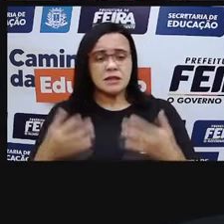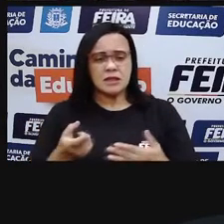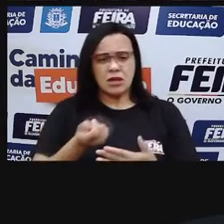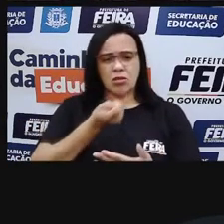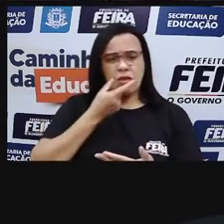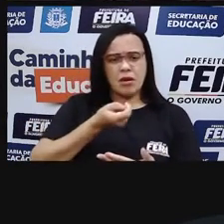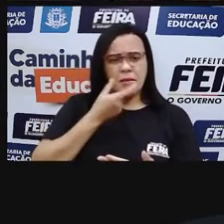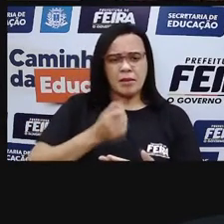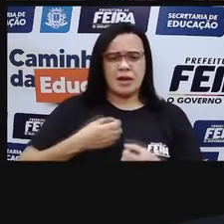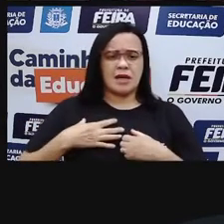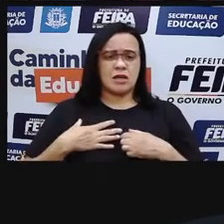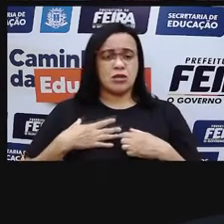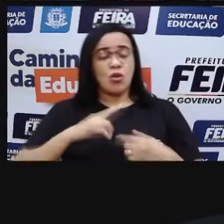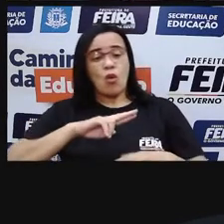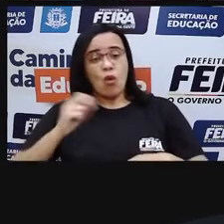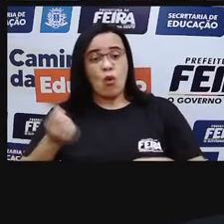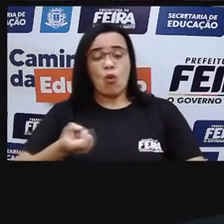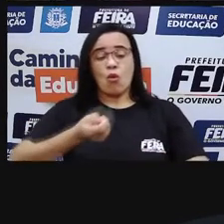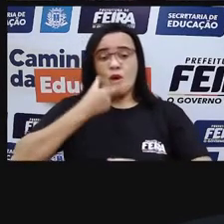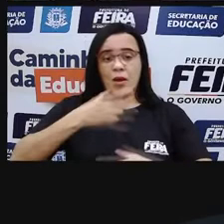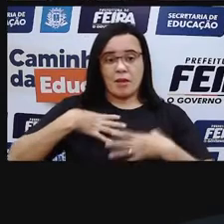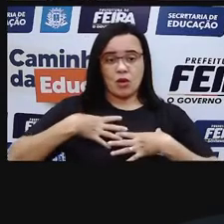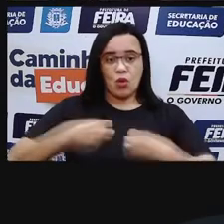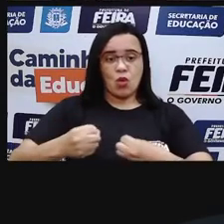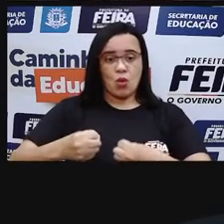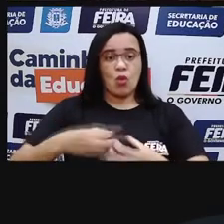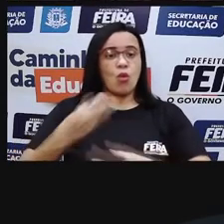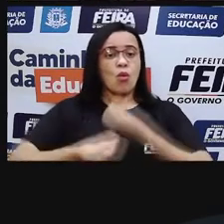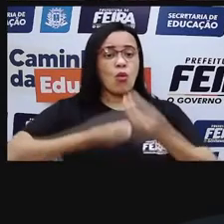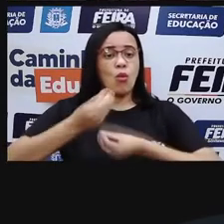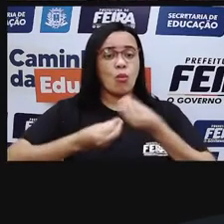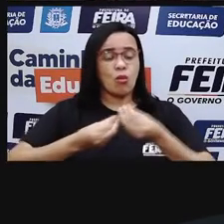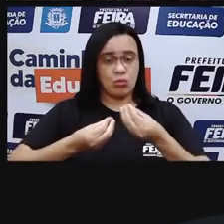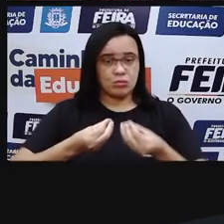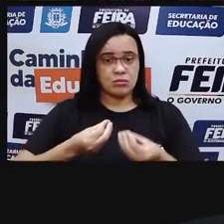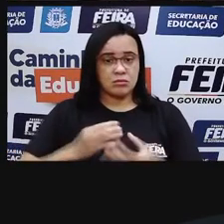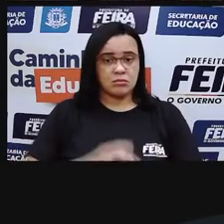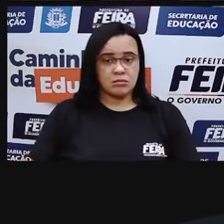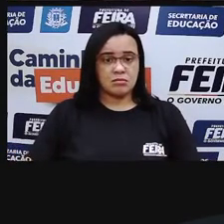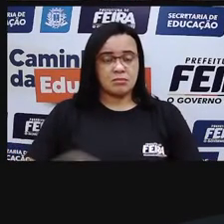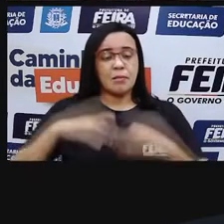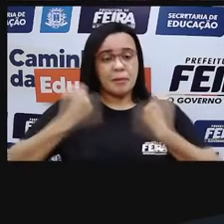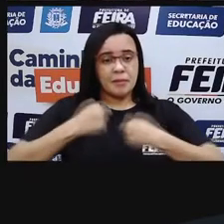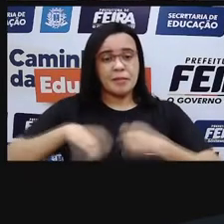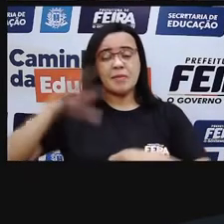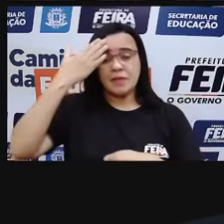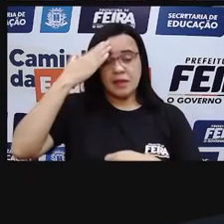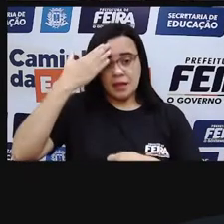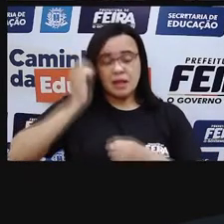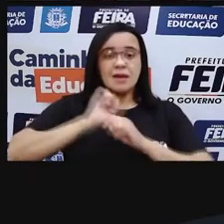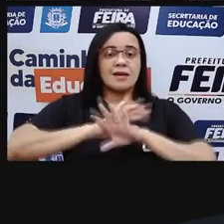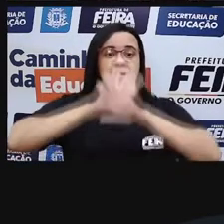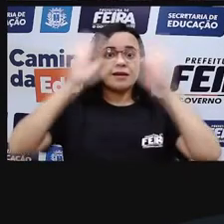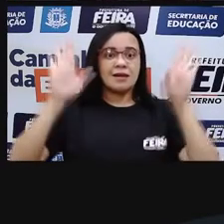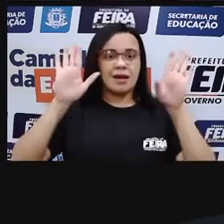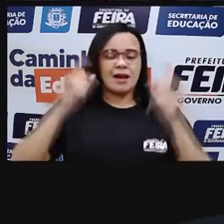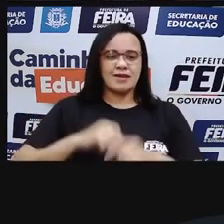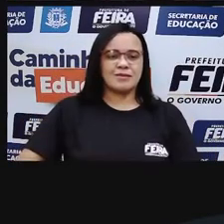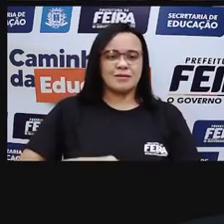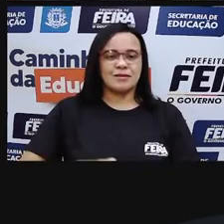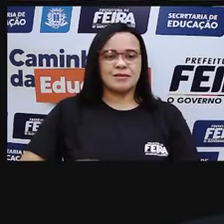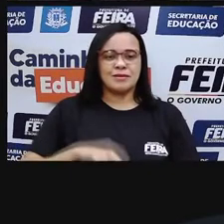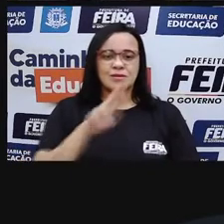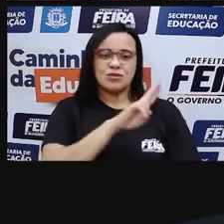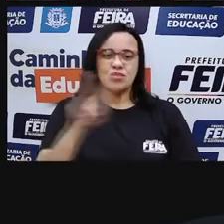e antibióticos, para a gente entender sobre os antibióticos, para a gente entender um pouquinho mais sobre a penicilina,